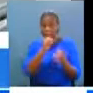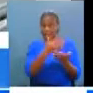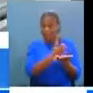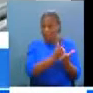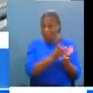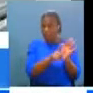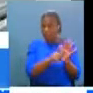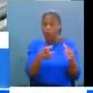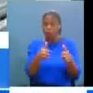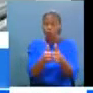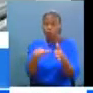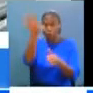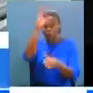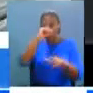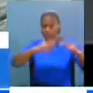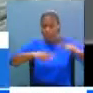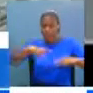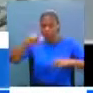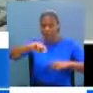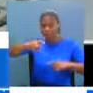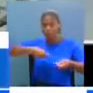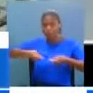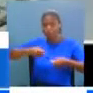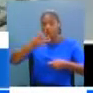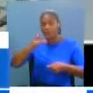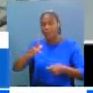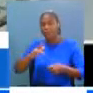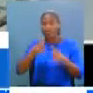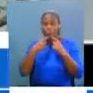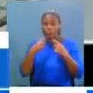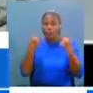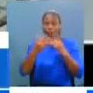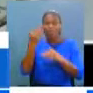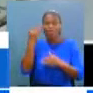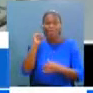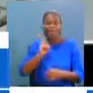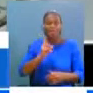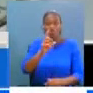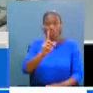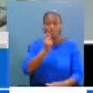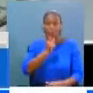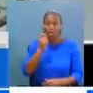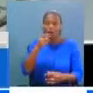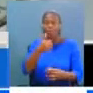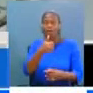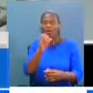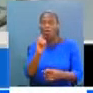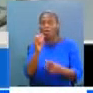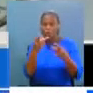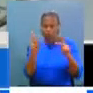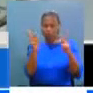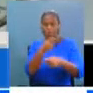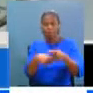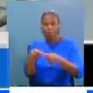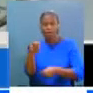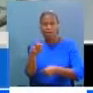portaria conjunta dos Ministérios das Finanças e dos Negócios Estrangeiros, anunciou no dia 6 de maio, no boletim oficial, a autorização